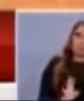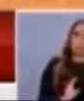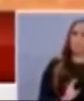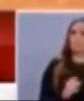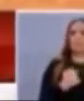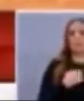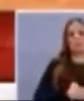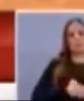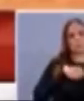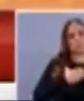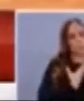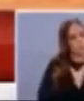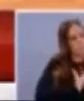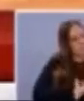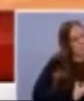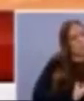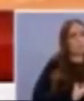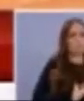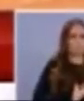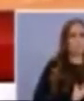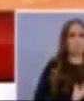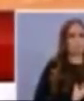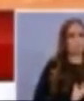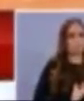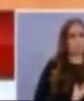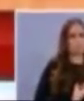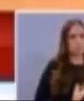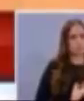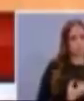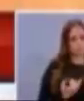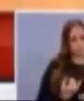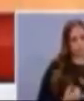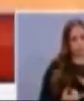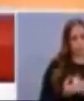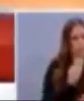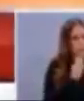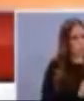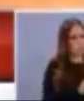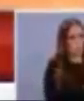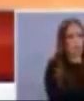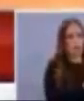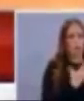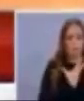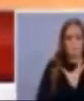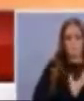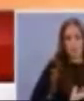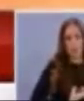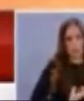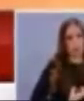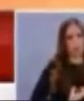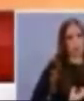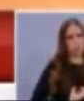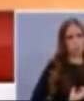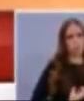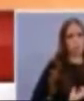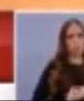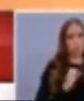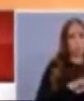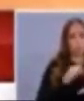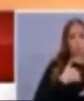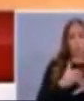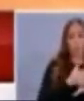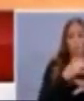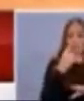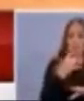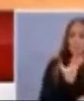sinto magoado substituo injustiçado por uma quadra por isso é que ele falar em que esta